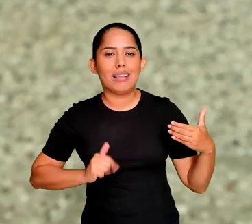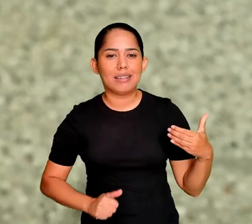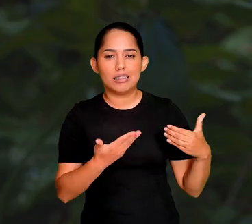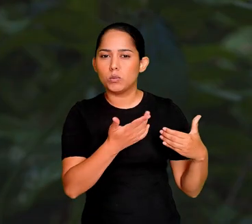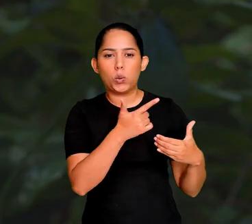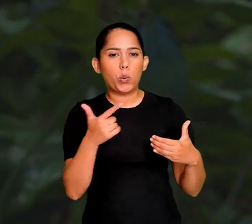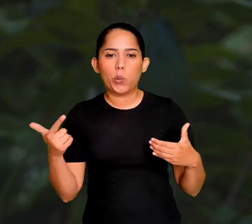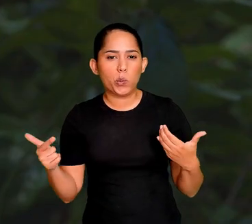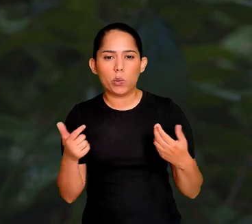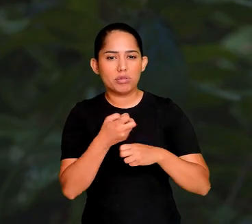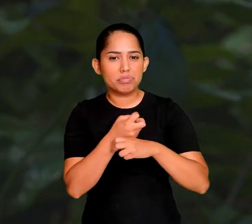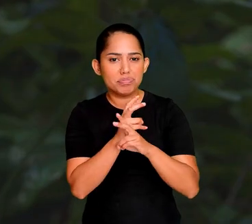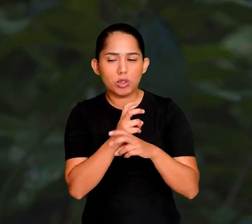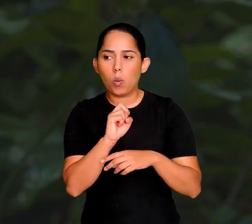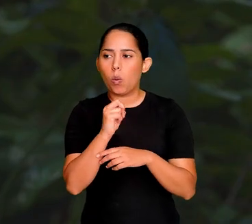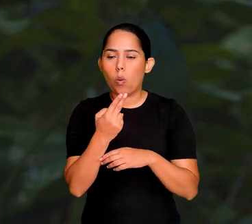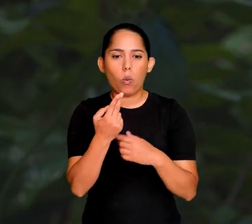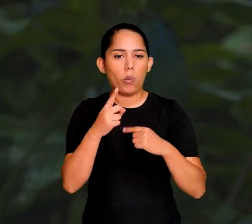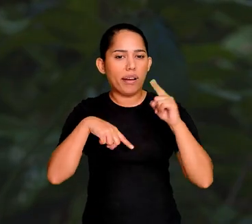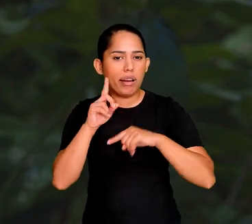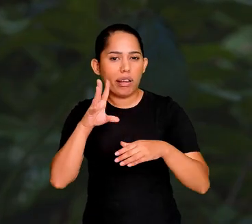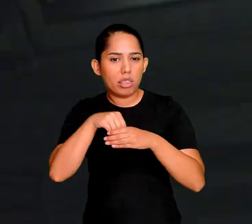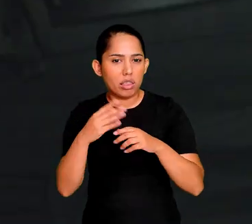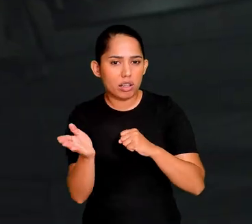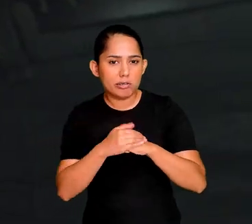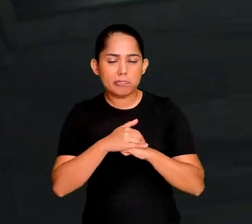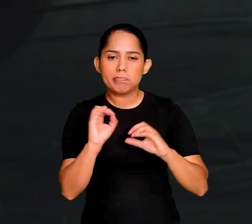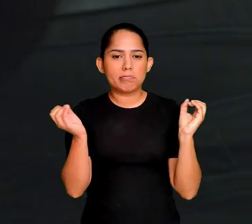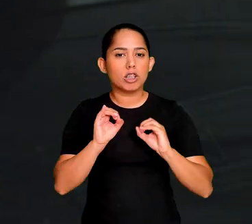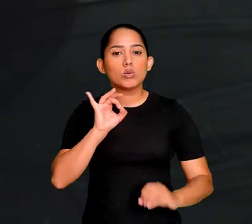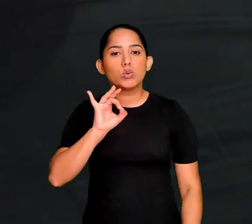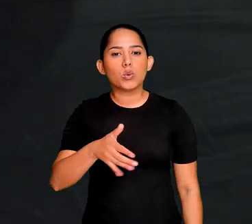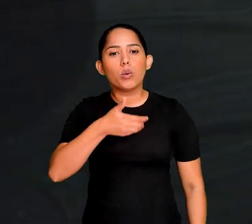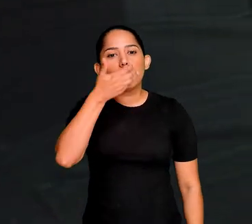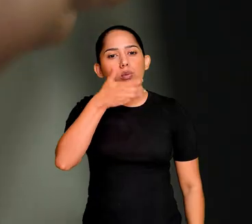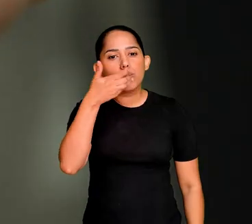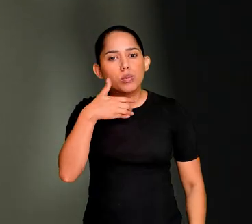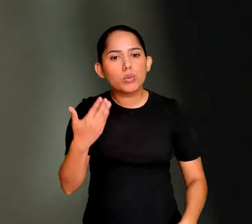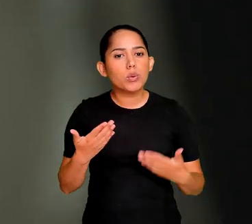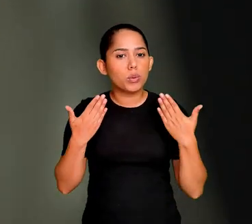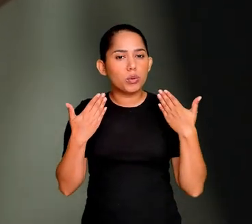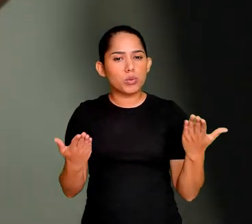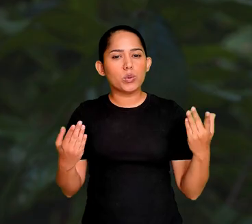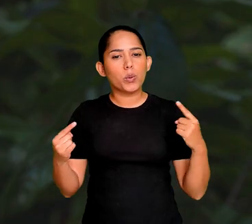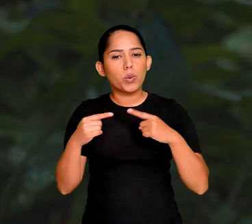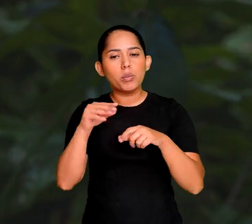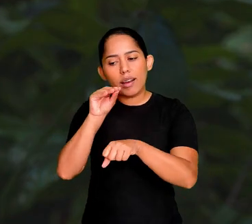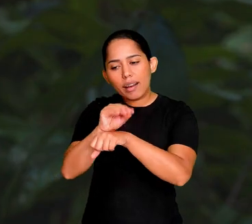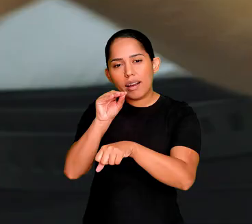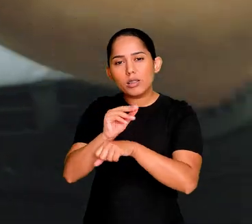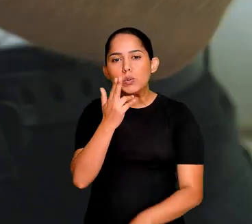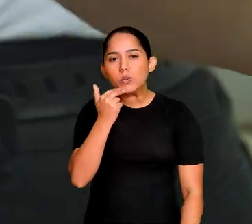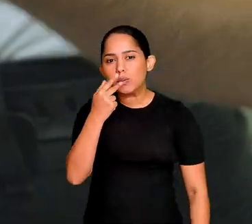que não tem aditivos, não tem nenhum ingrediente escondido. É só pura fruta mesmo, que vai de fato nutrir as